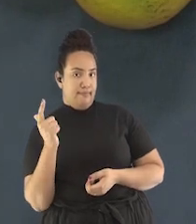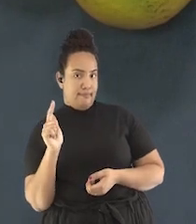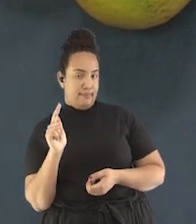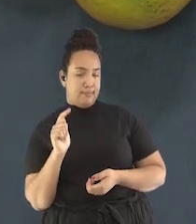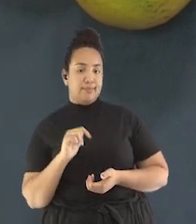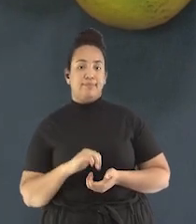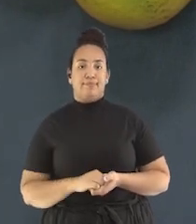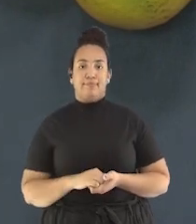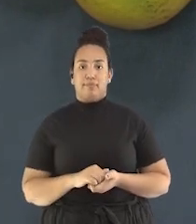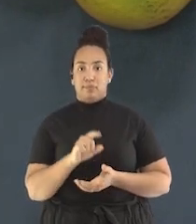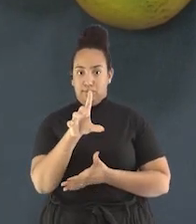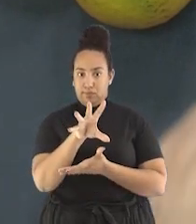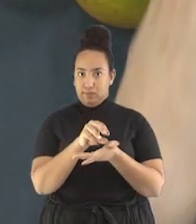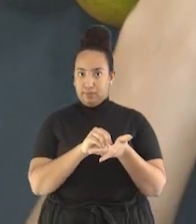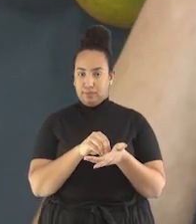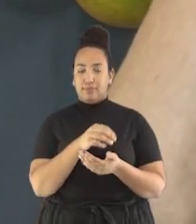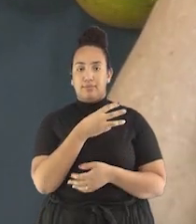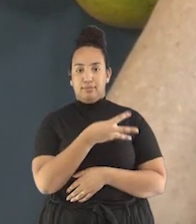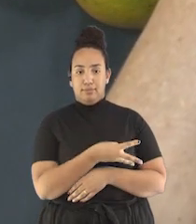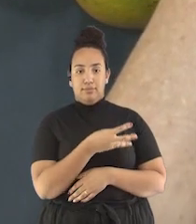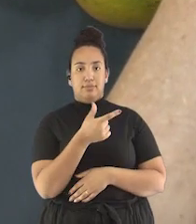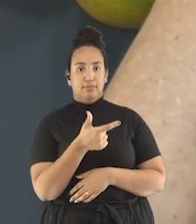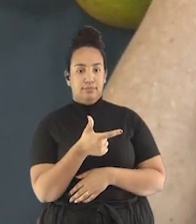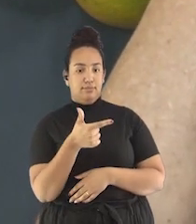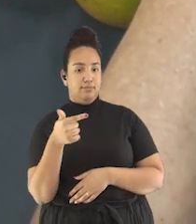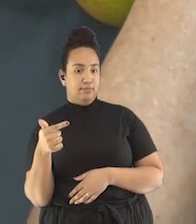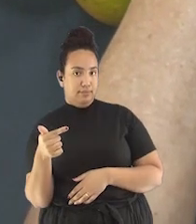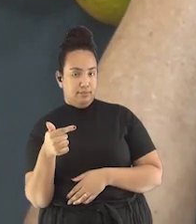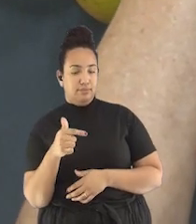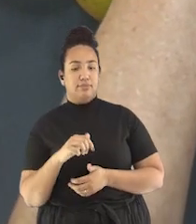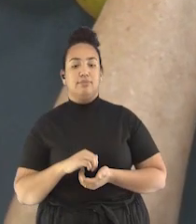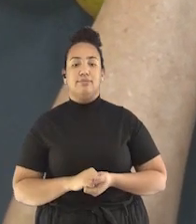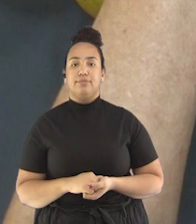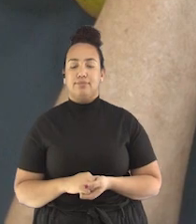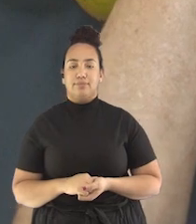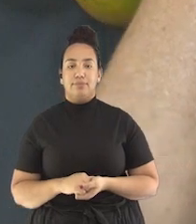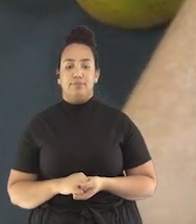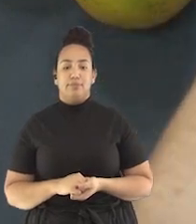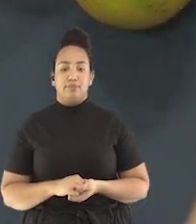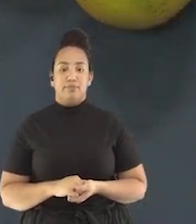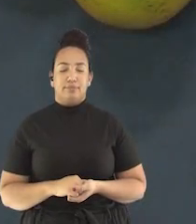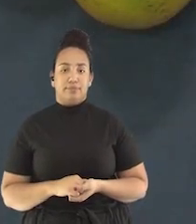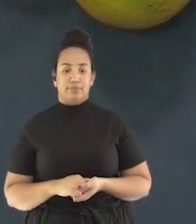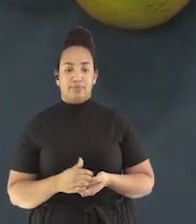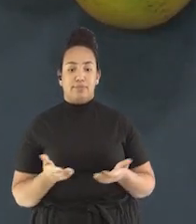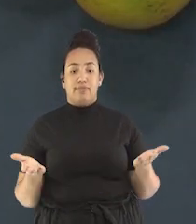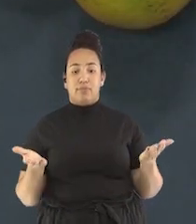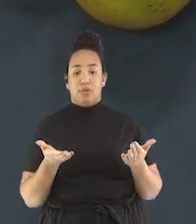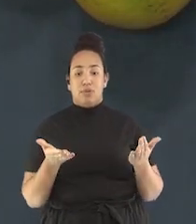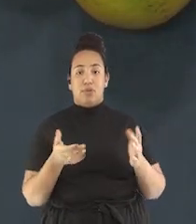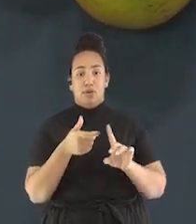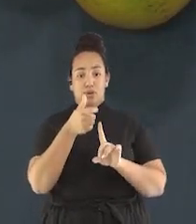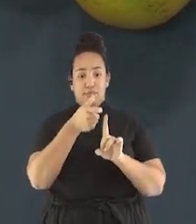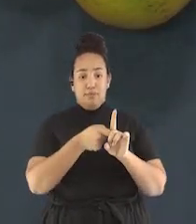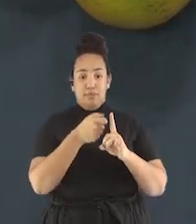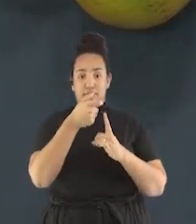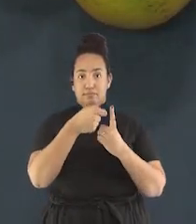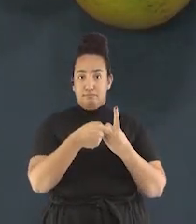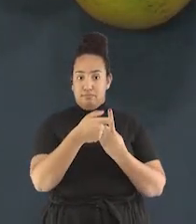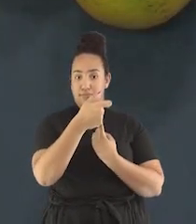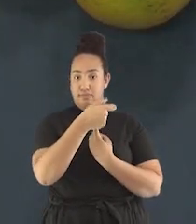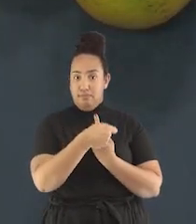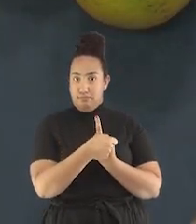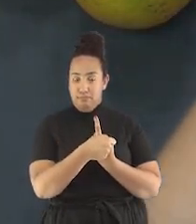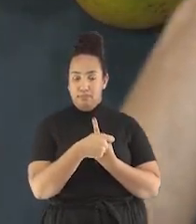327 gramas. Anota aí, 327 gramas. Agora, eu vou pegar as